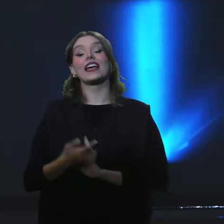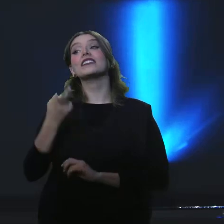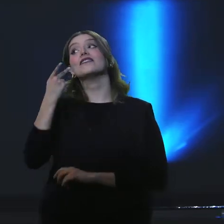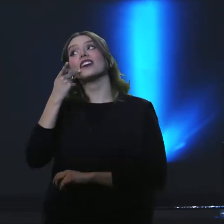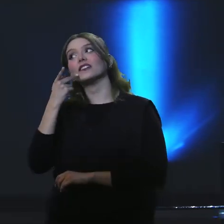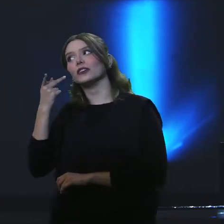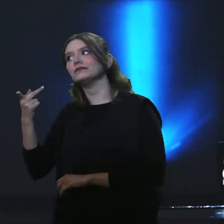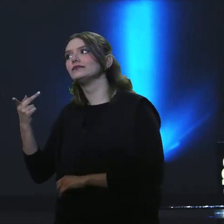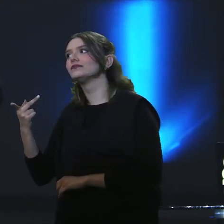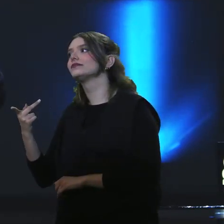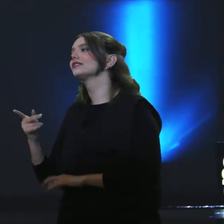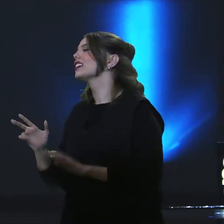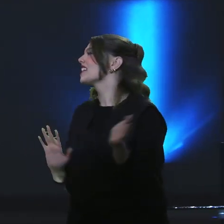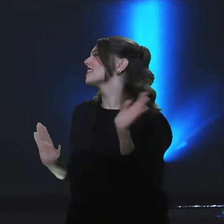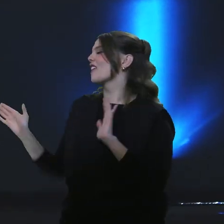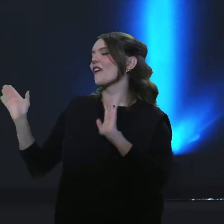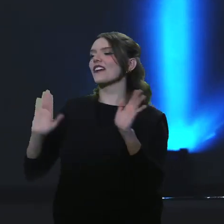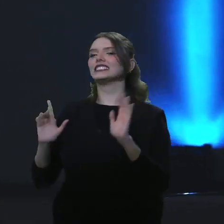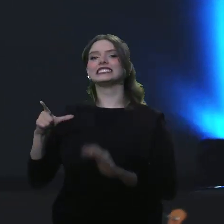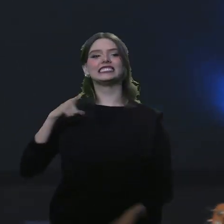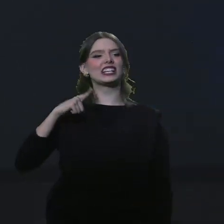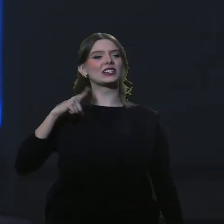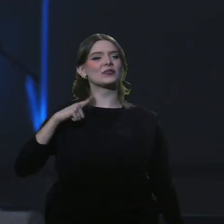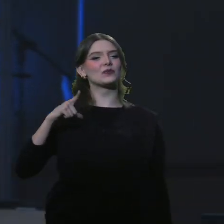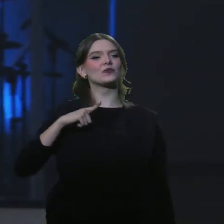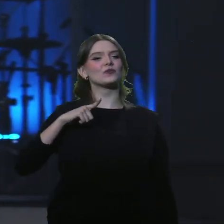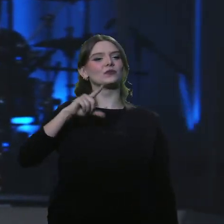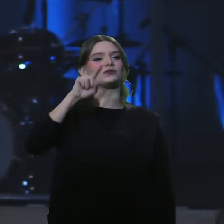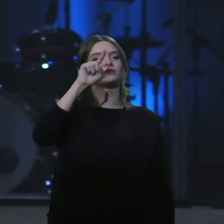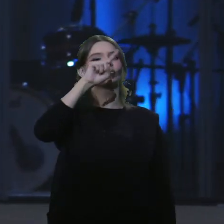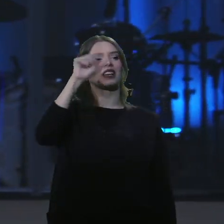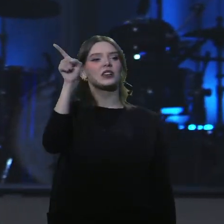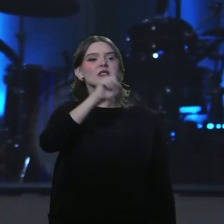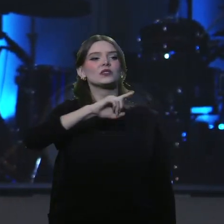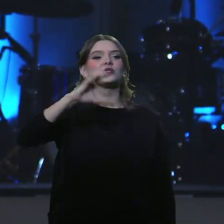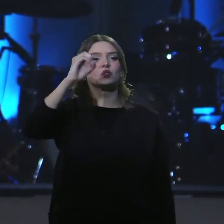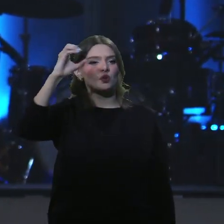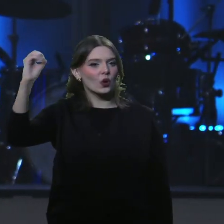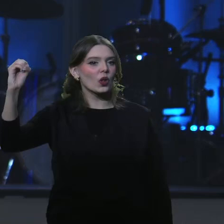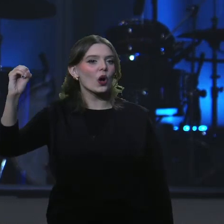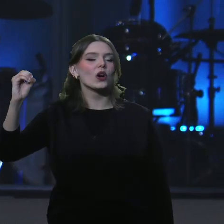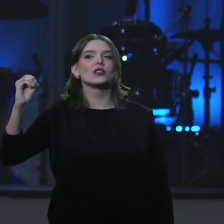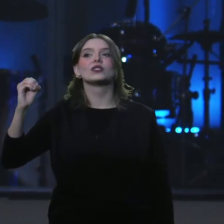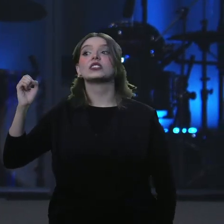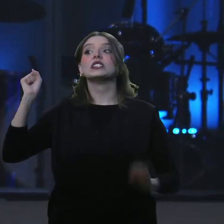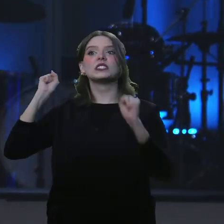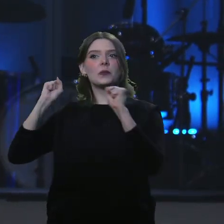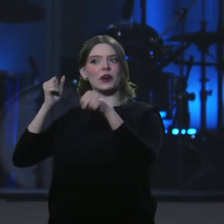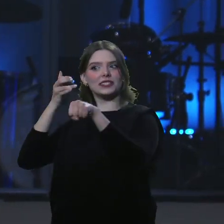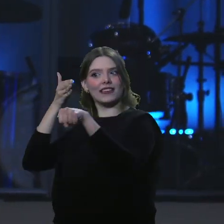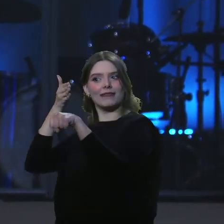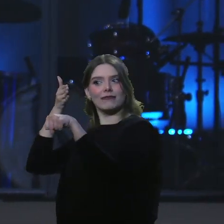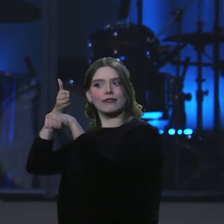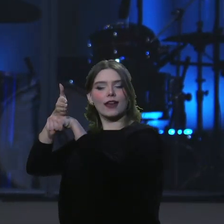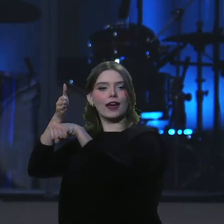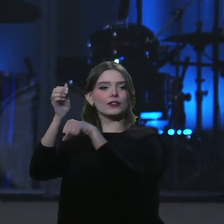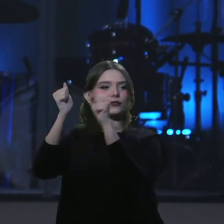assim, não, tem um zoológico que você consegue entrar na jaula dos animais. Eu falei, pero que no?